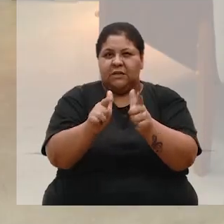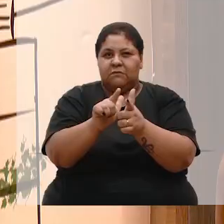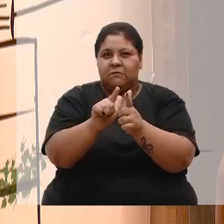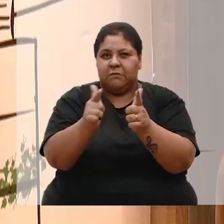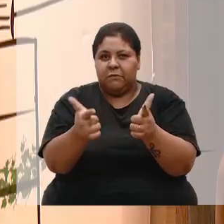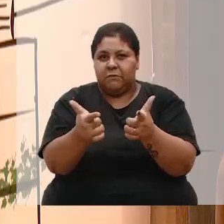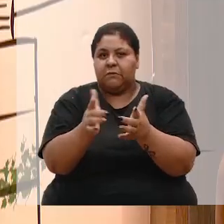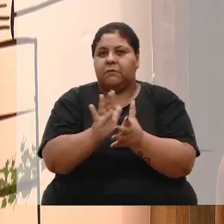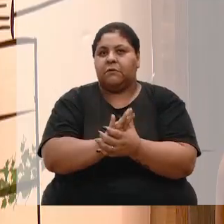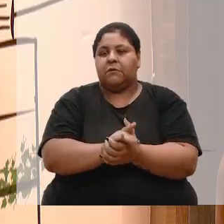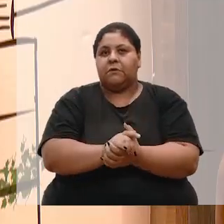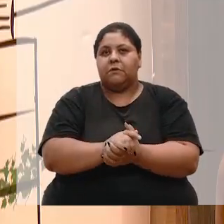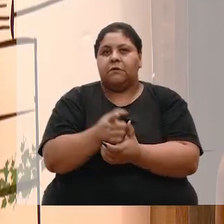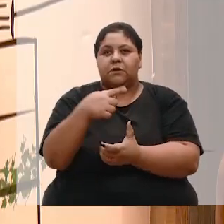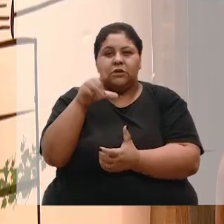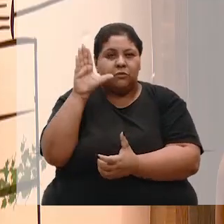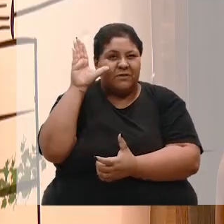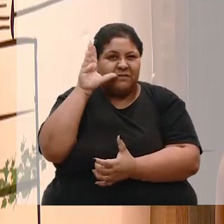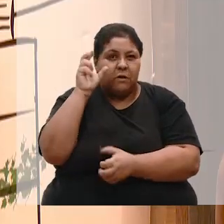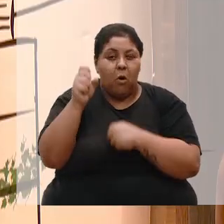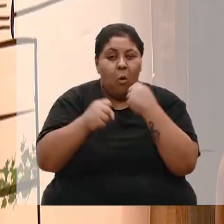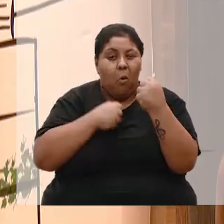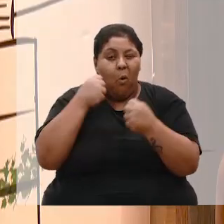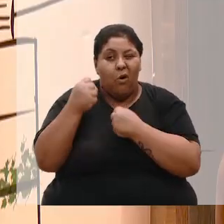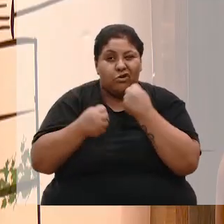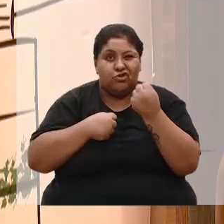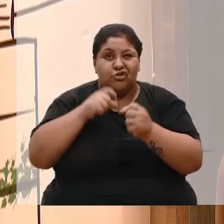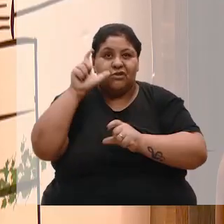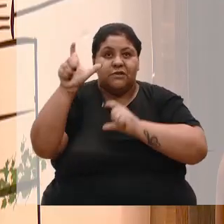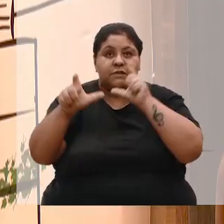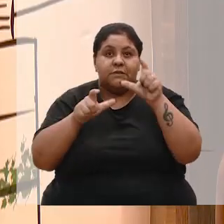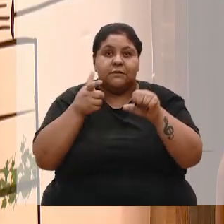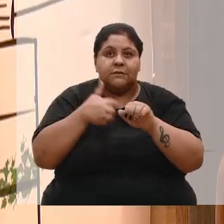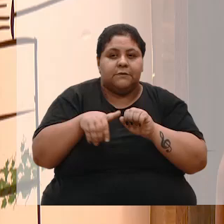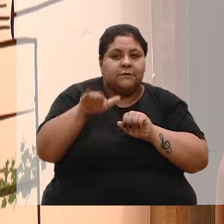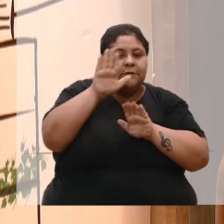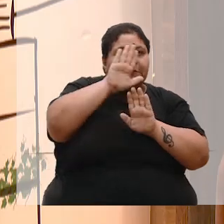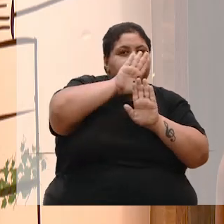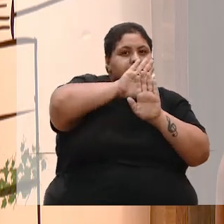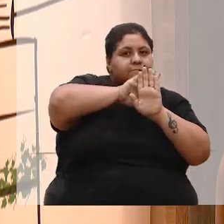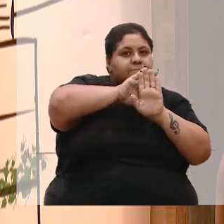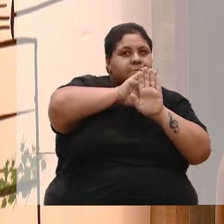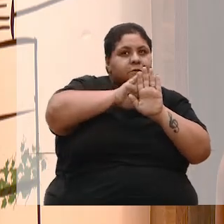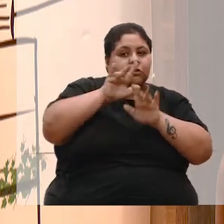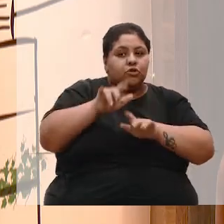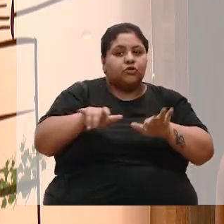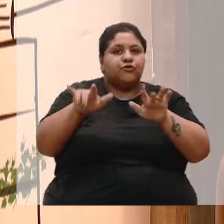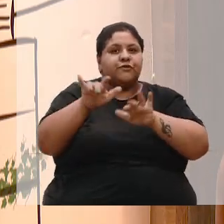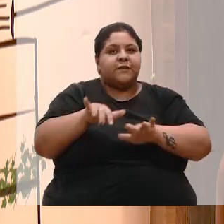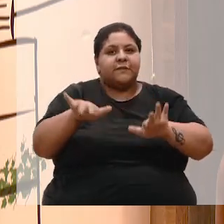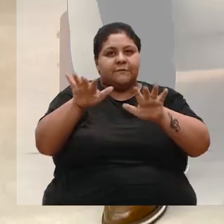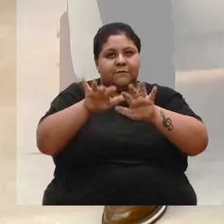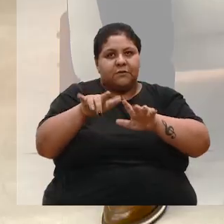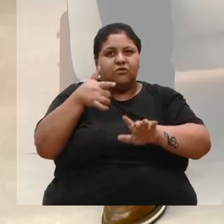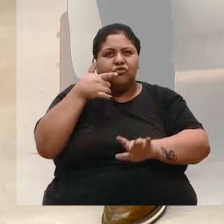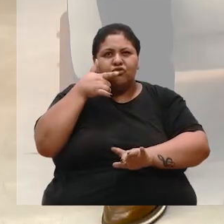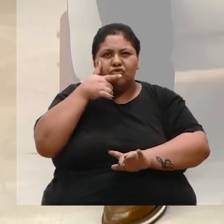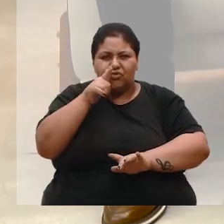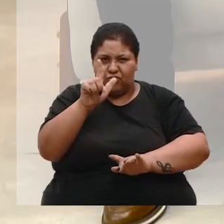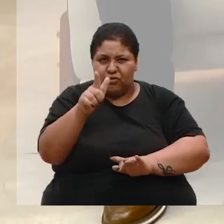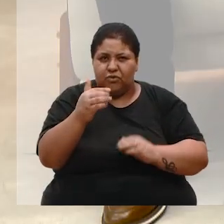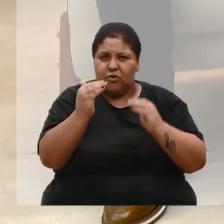pôde notar o ódio ainda das pessoas que se escondem atrás de um teclado. Tu consegues encontrar